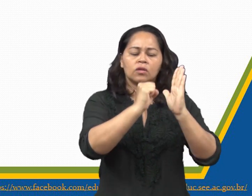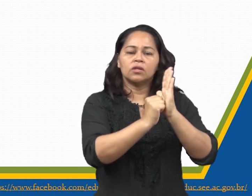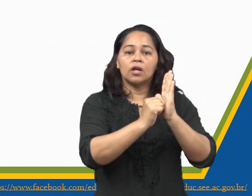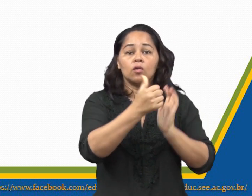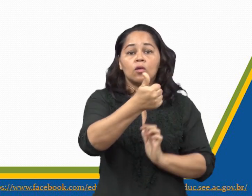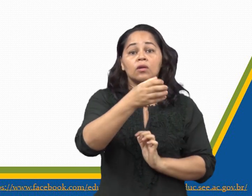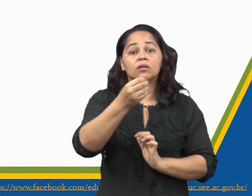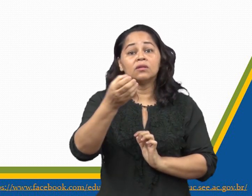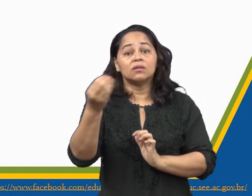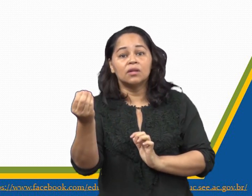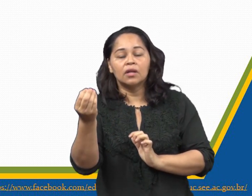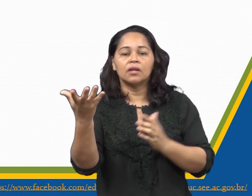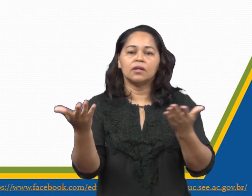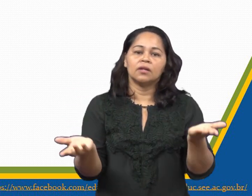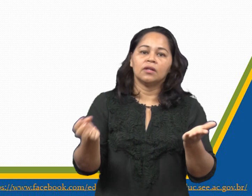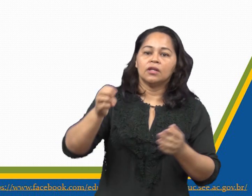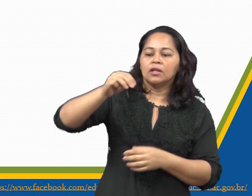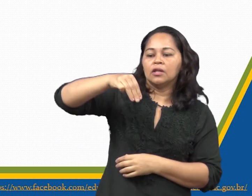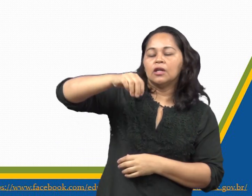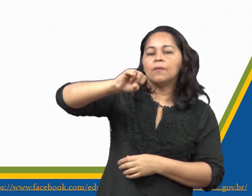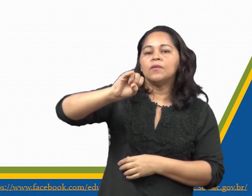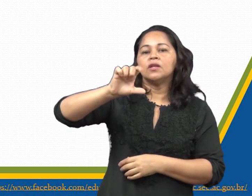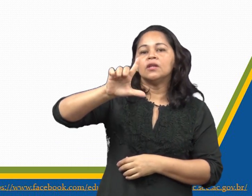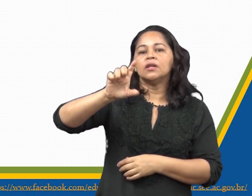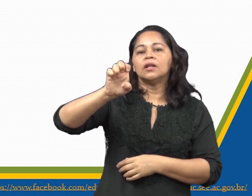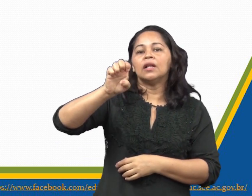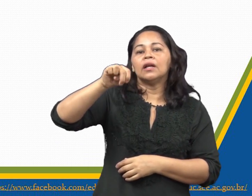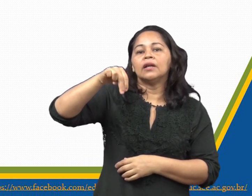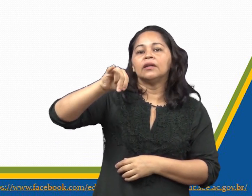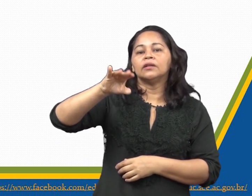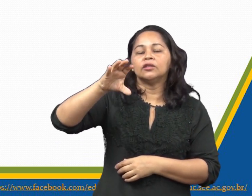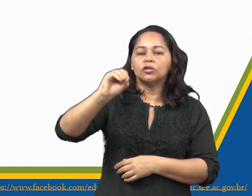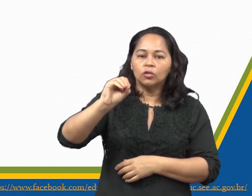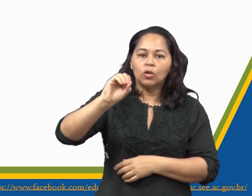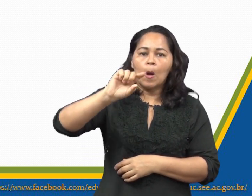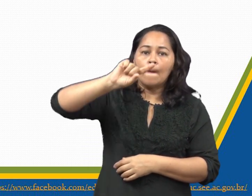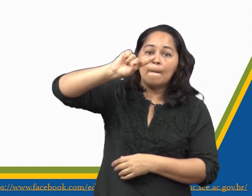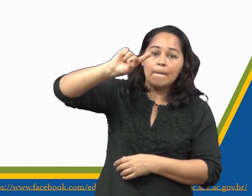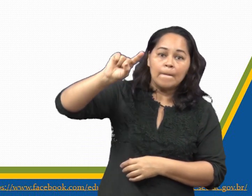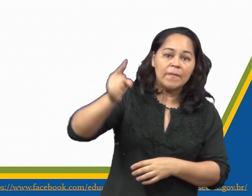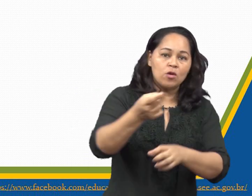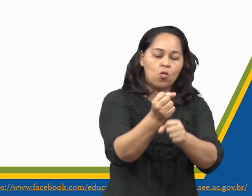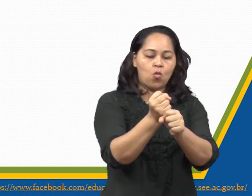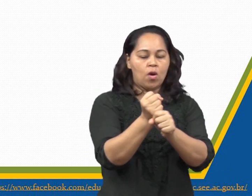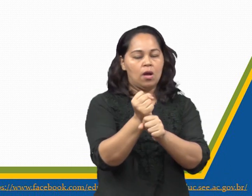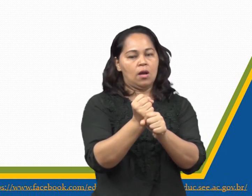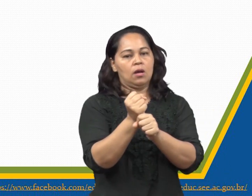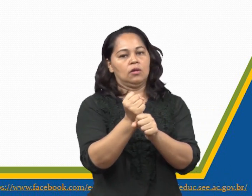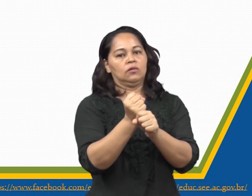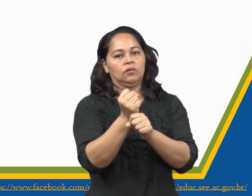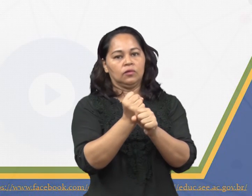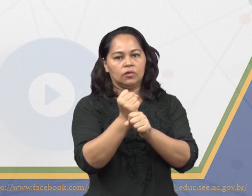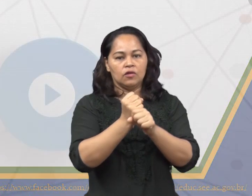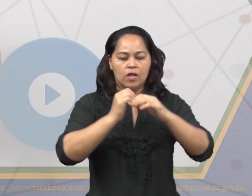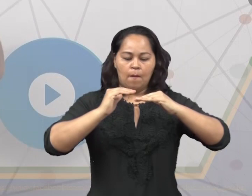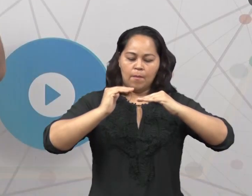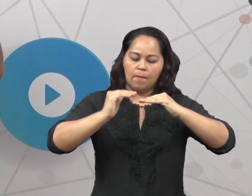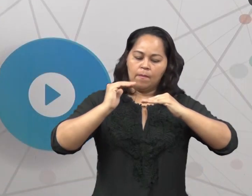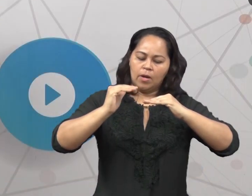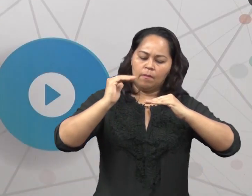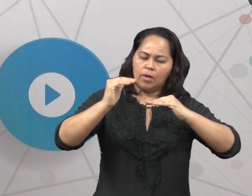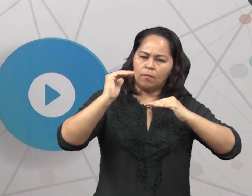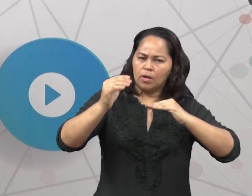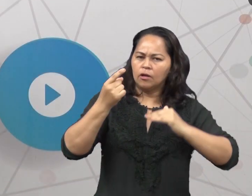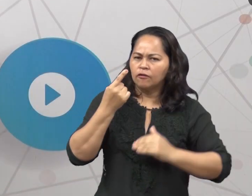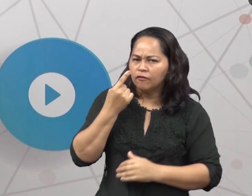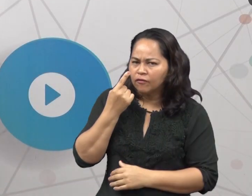anos. E um milênio, 1000 anos. Um milênio é 1000 anos. Vocês viram que vai crescendo